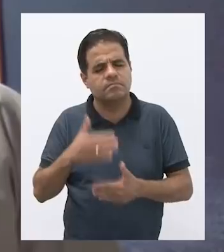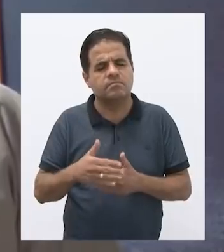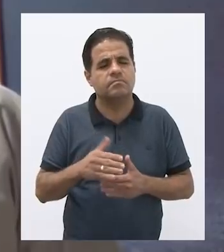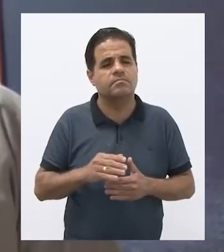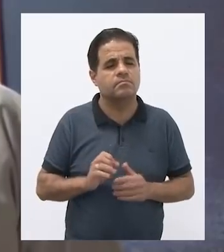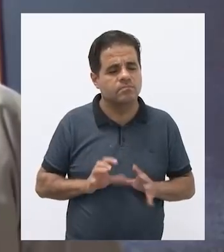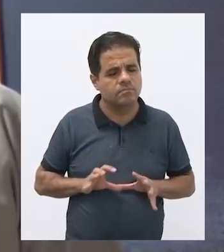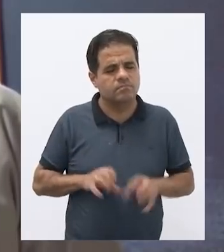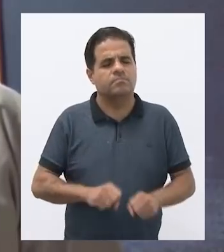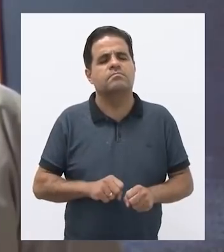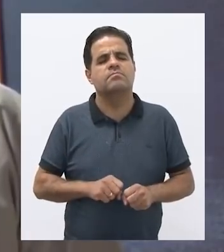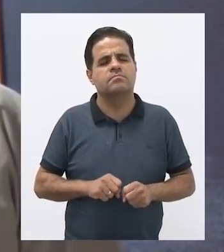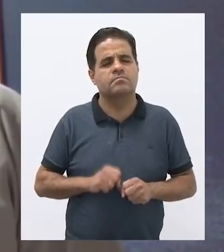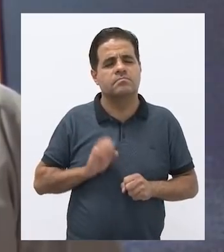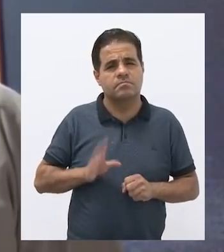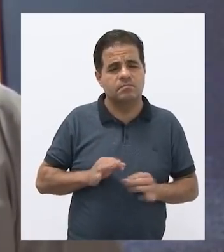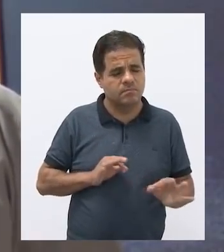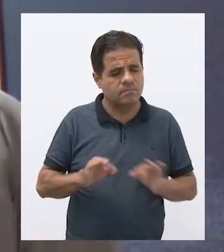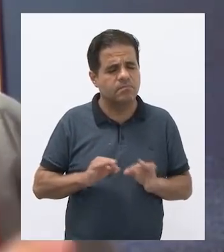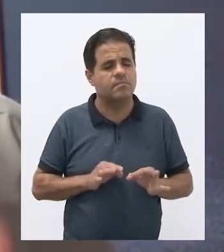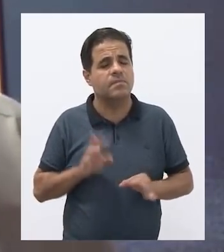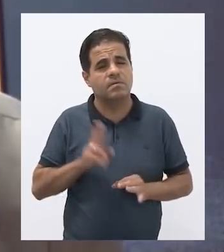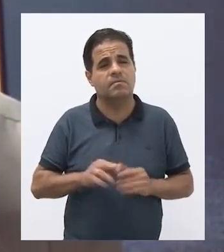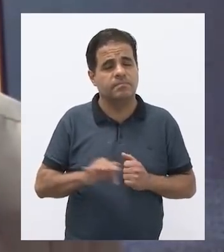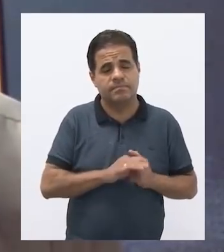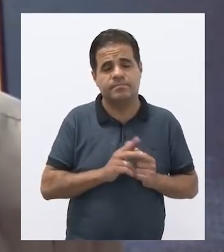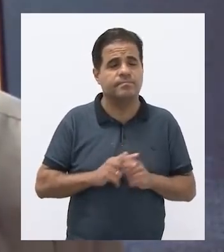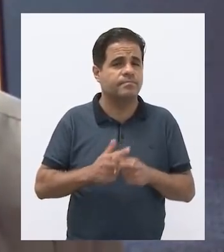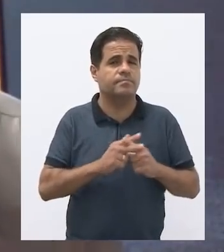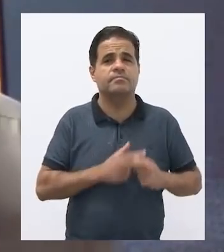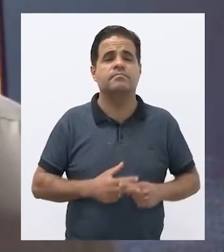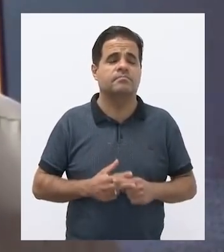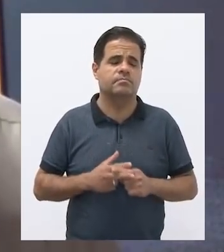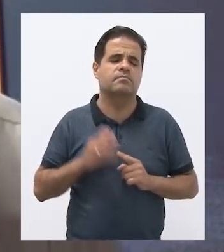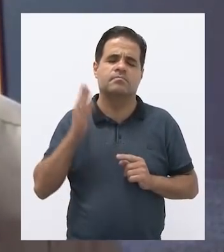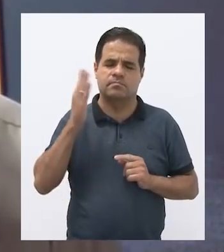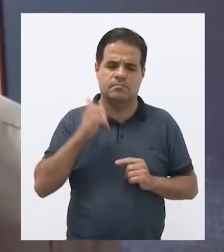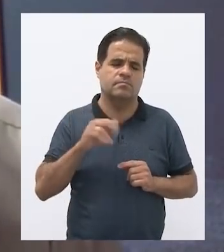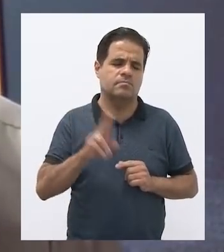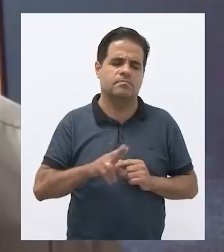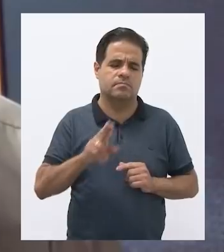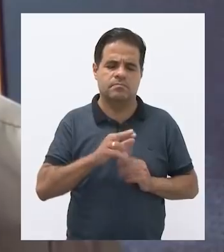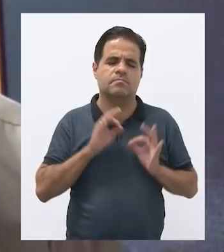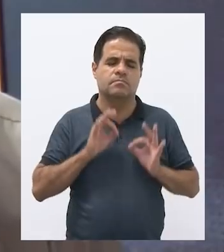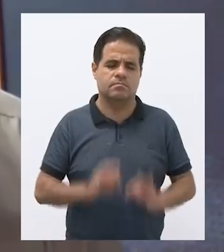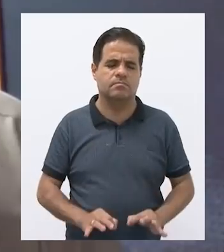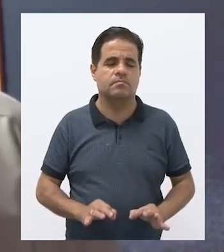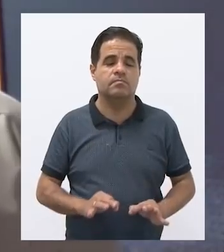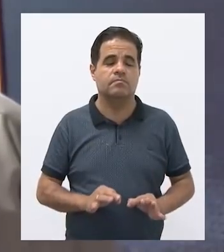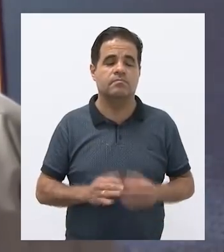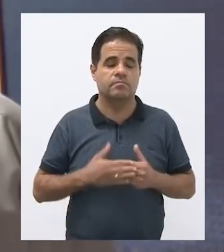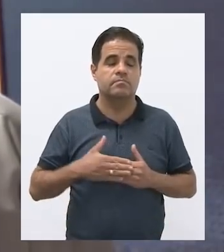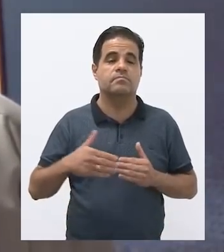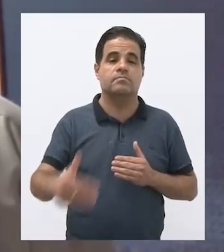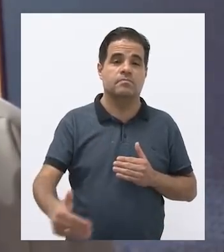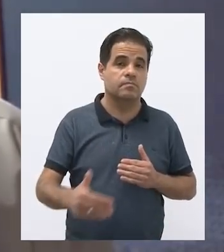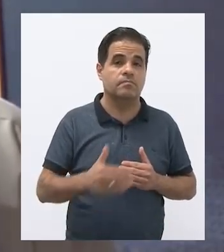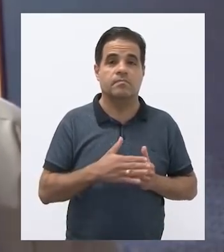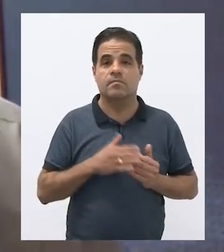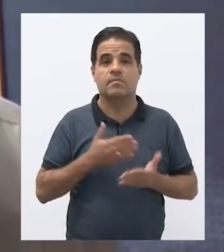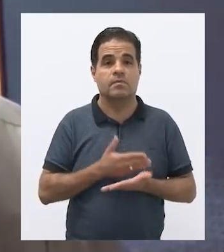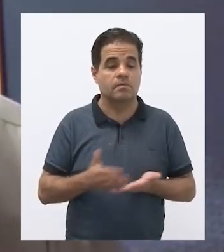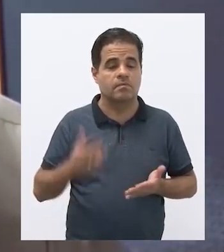ao assumir que, porque eles já estão preparados para usar as ferramentas, eles sabem como usá-las corretamente. E aí é que entram as